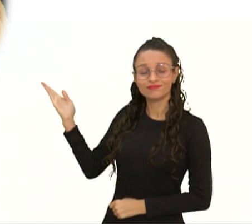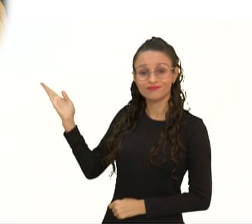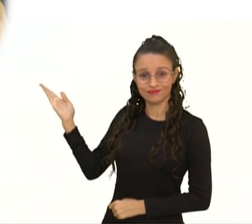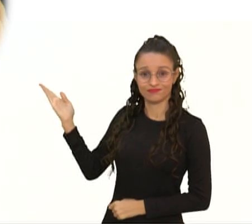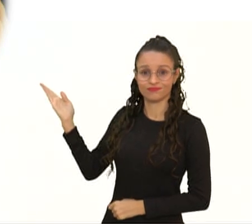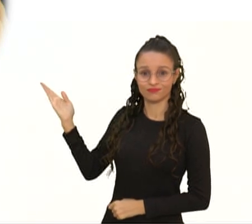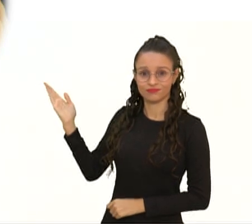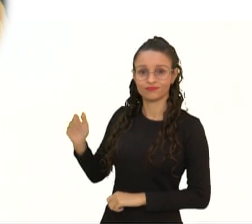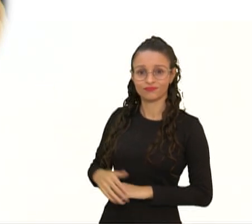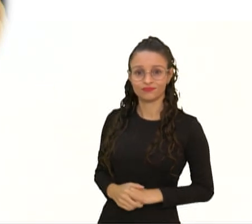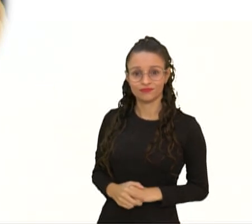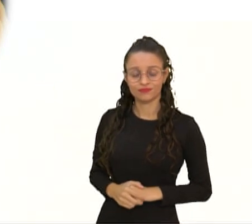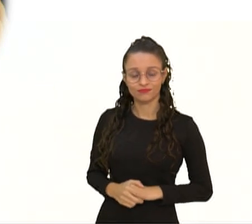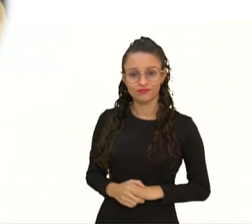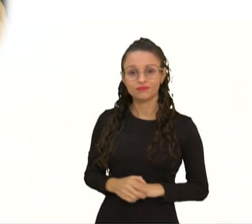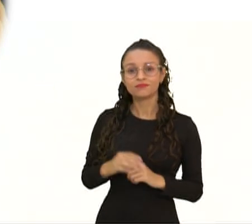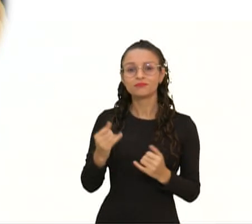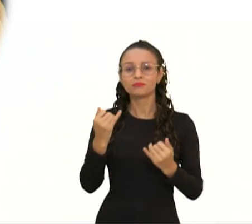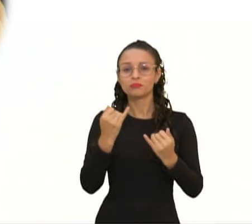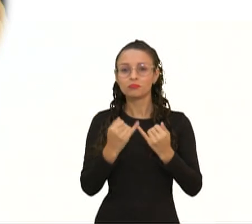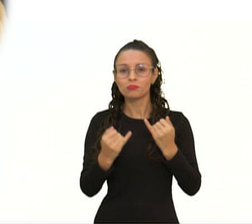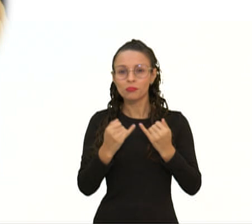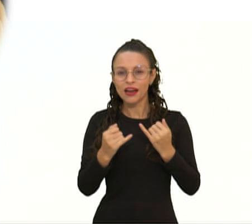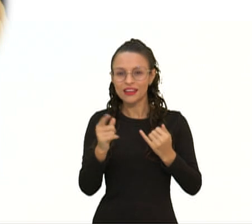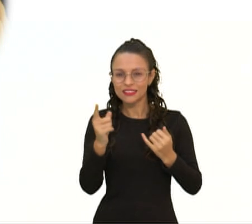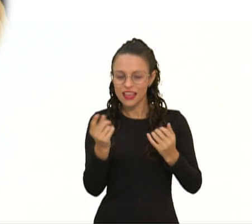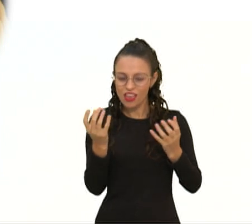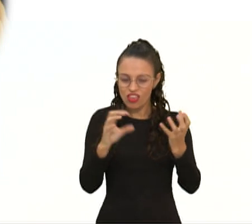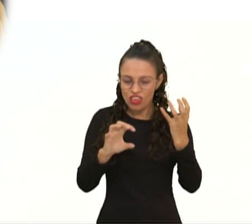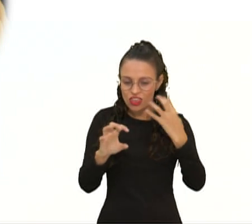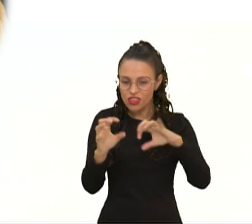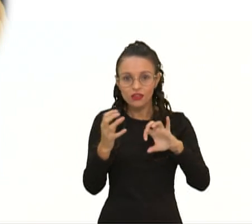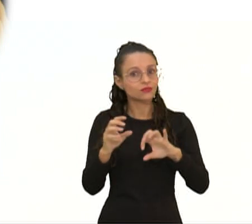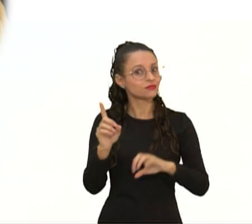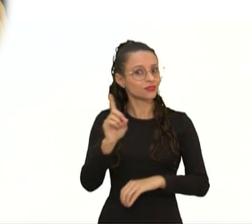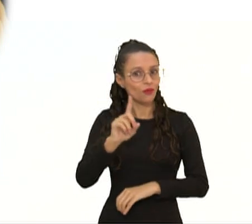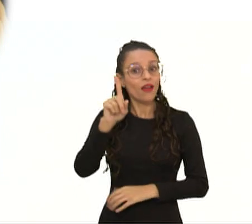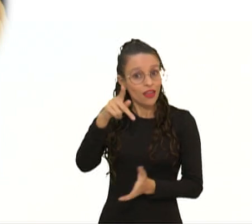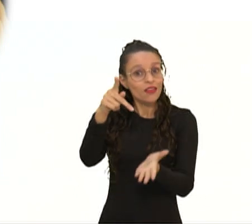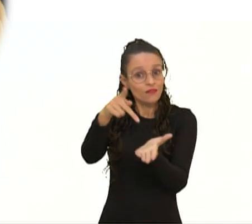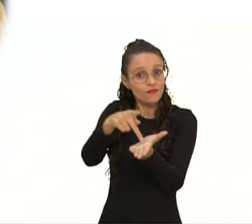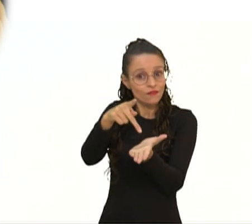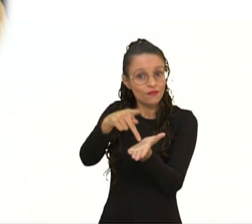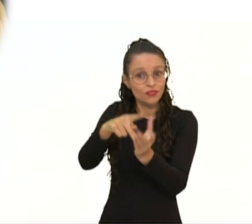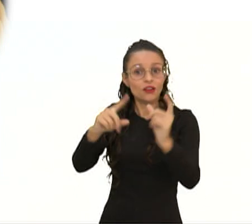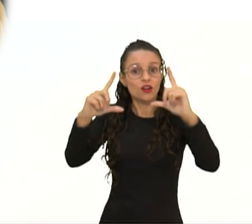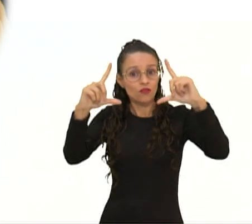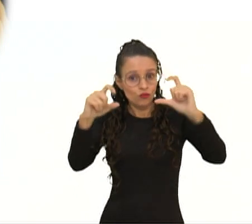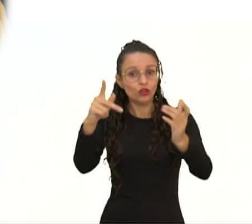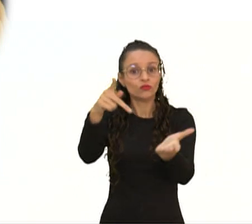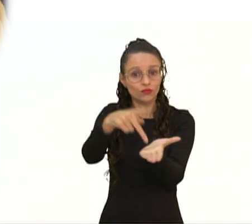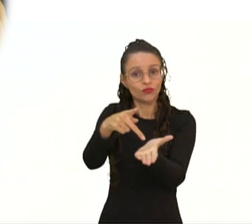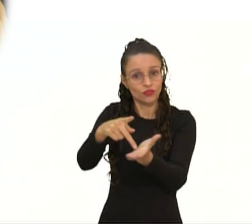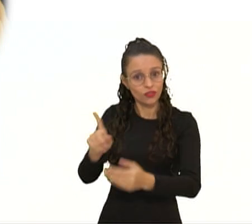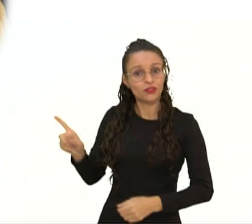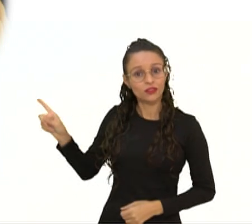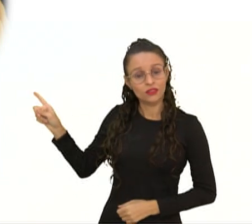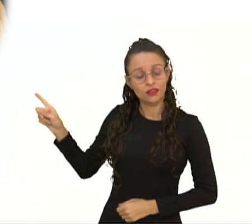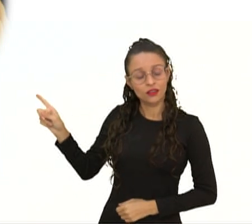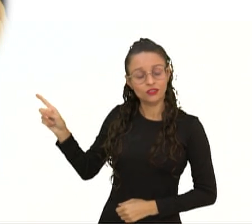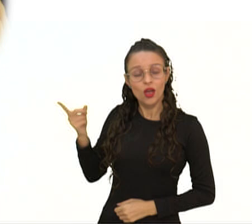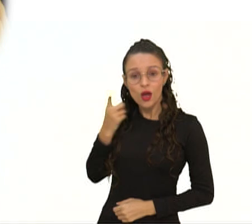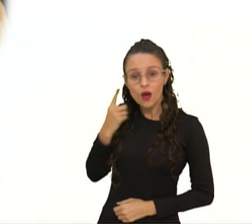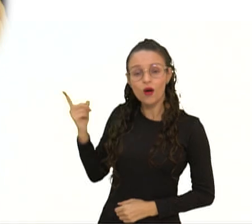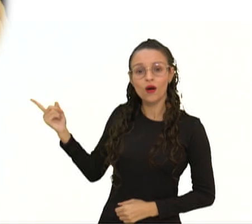aqui dá impressão que isso é uma montagem mas e é uma foto real olha só a